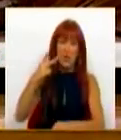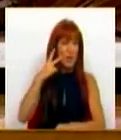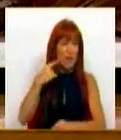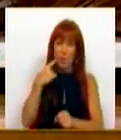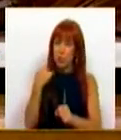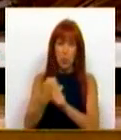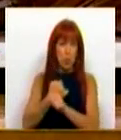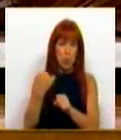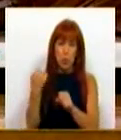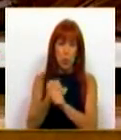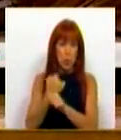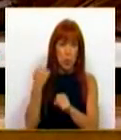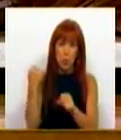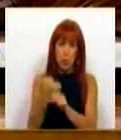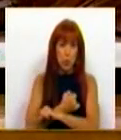de trabalho.